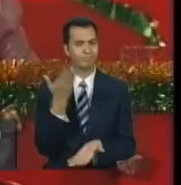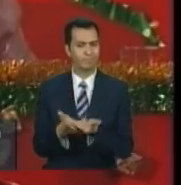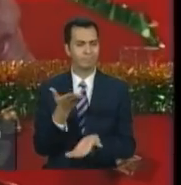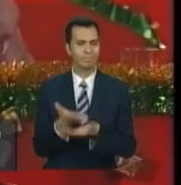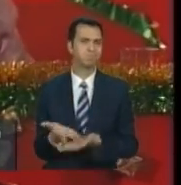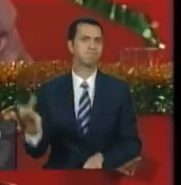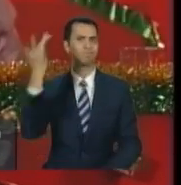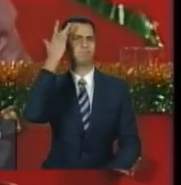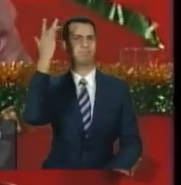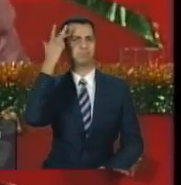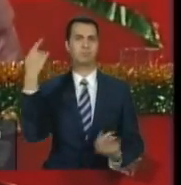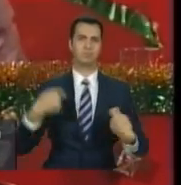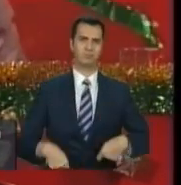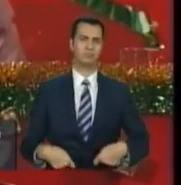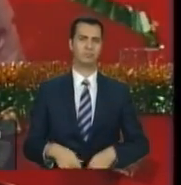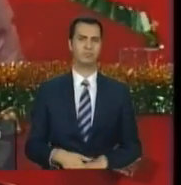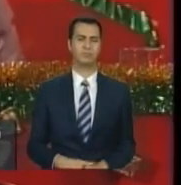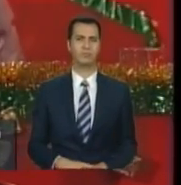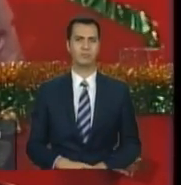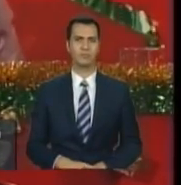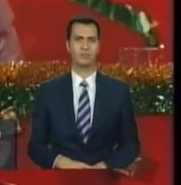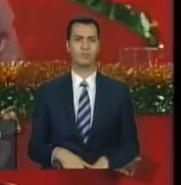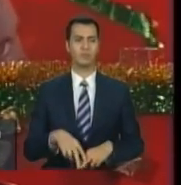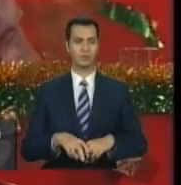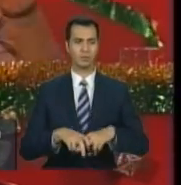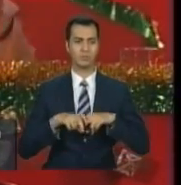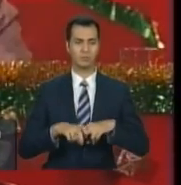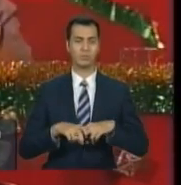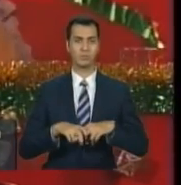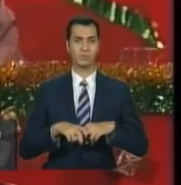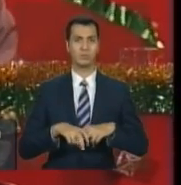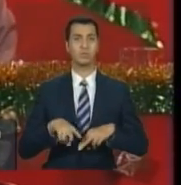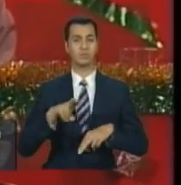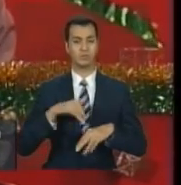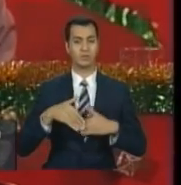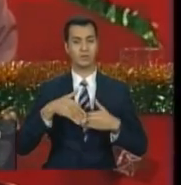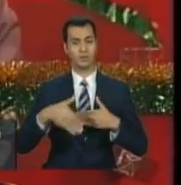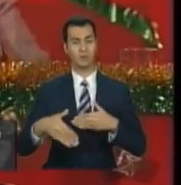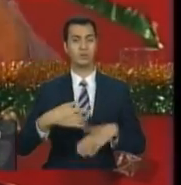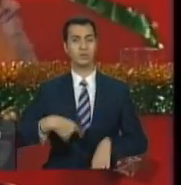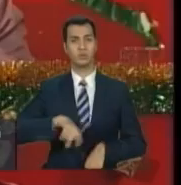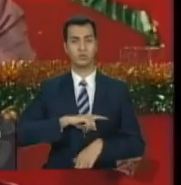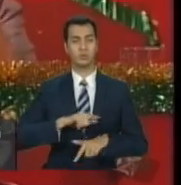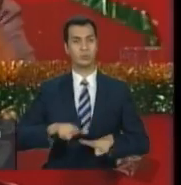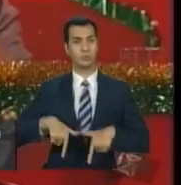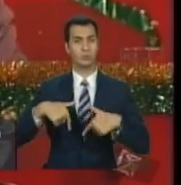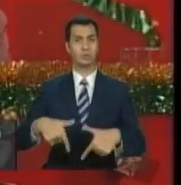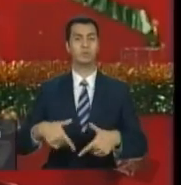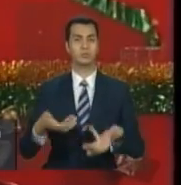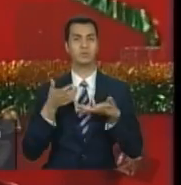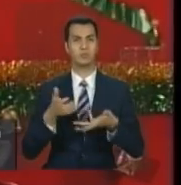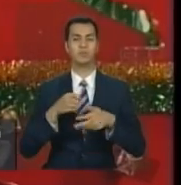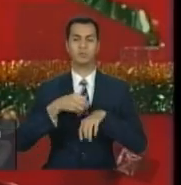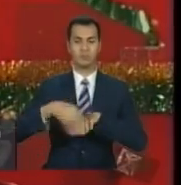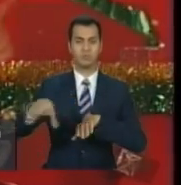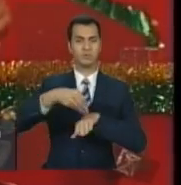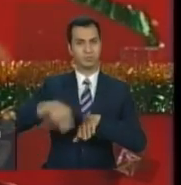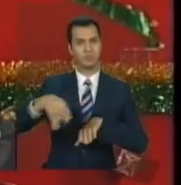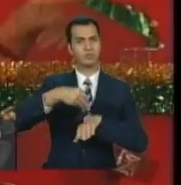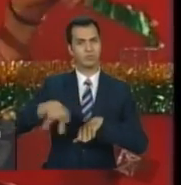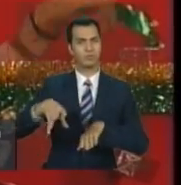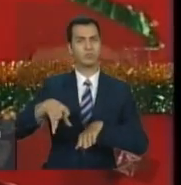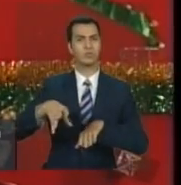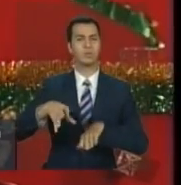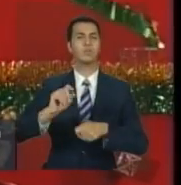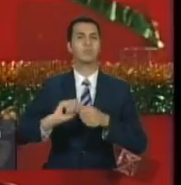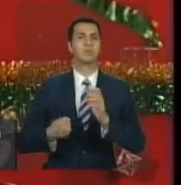E, por isso, nós estaremos empenhados nessa capacitação